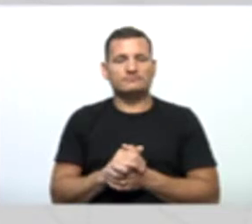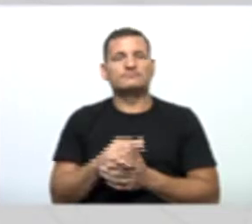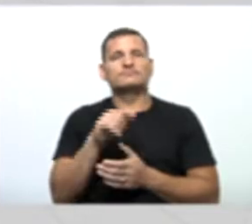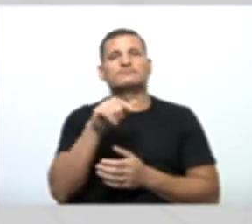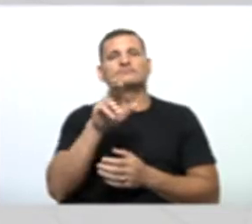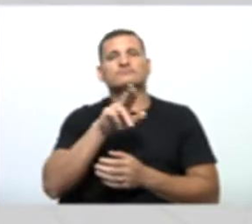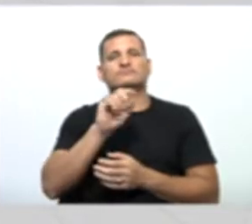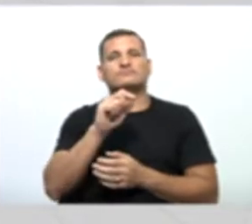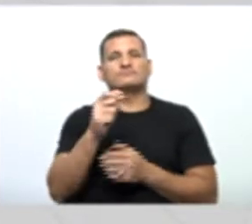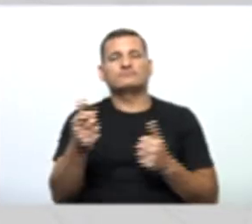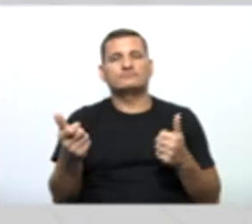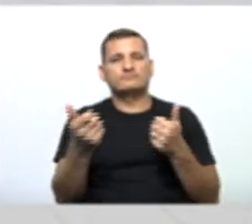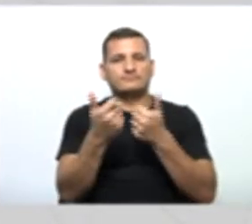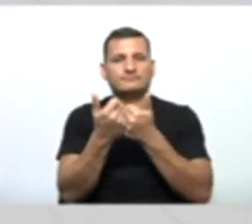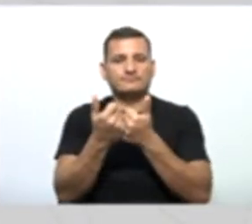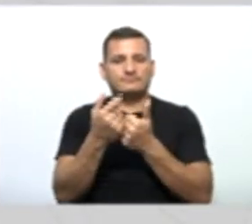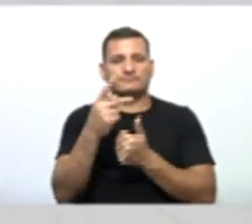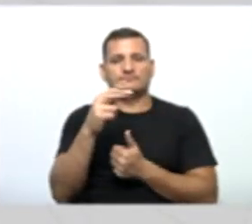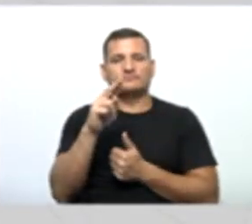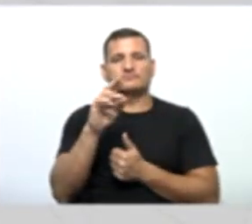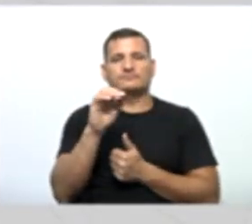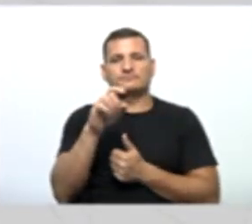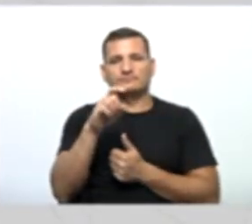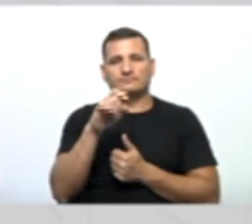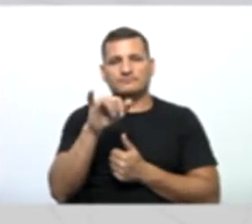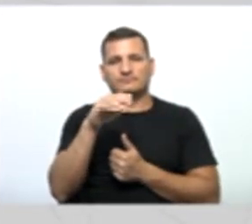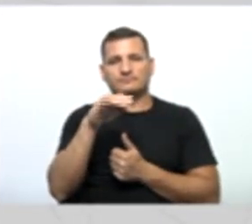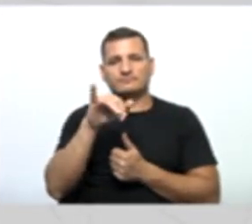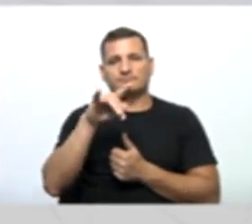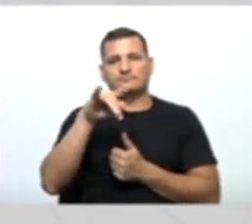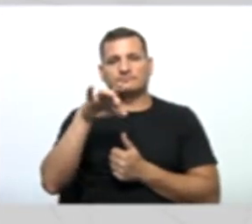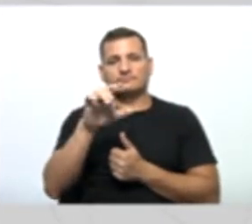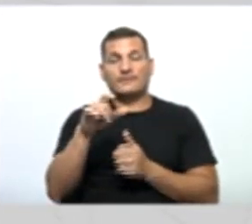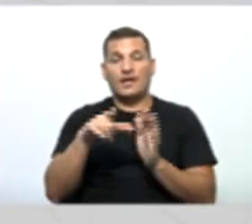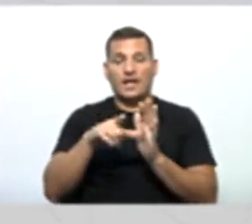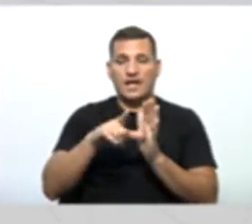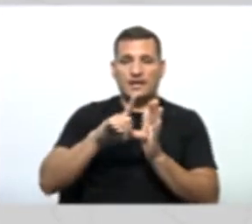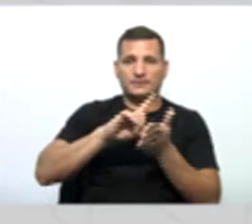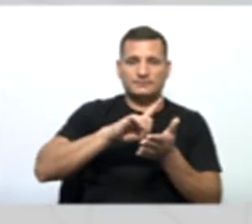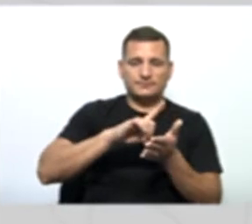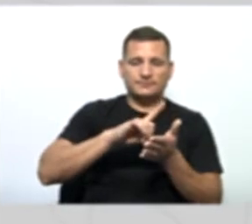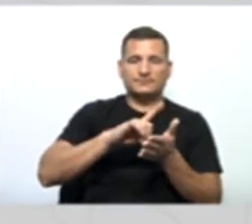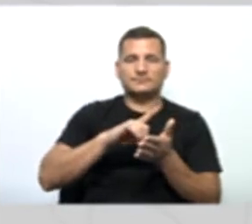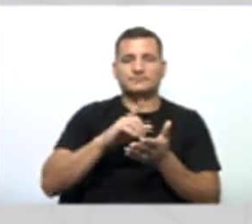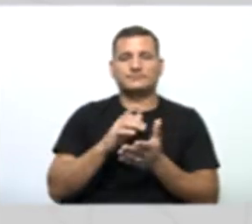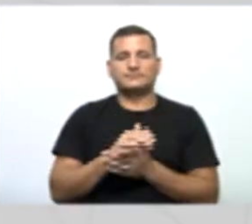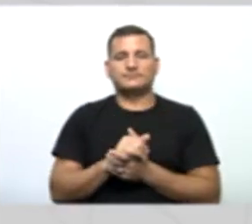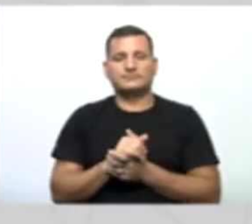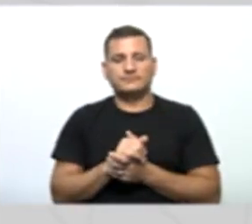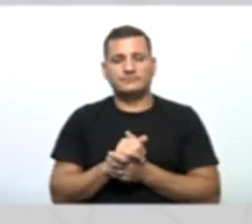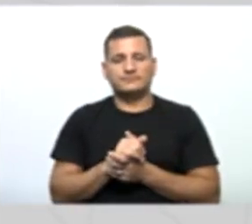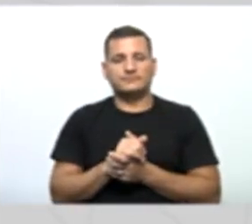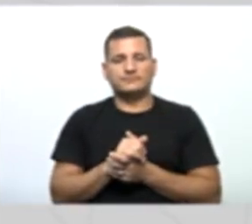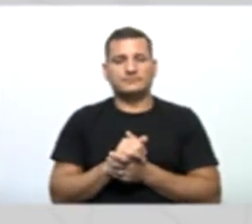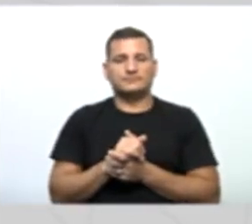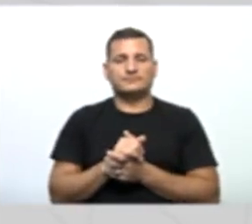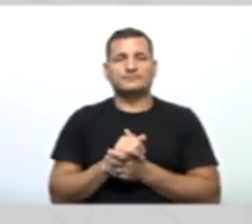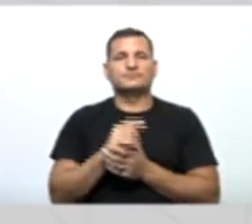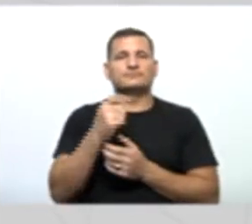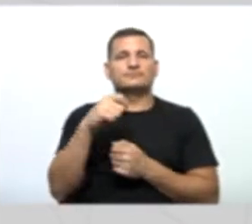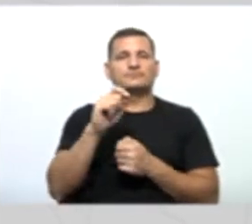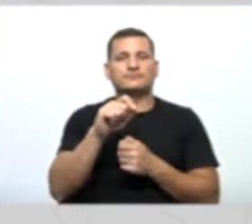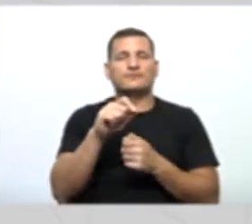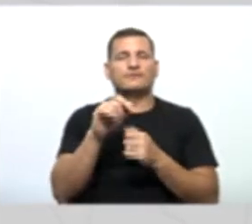da proximidade, aonde que a gente mostrou aqui para vocês no início, ó, que a gente tem que relacionar, ó, né, e agrupar